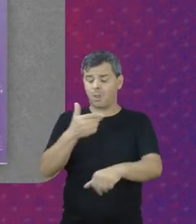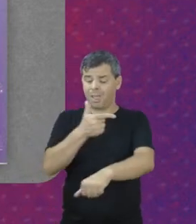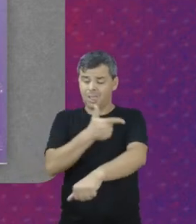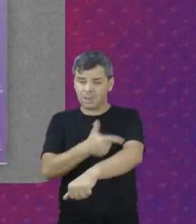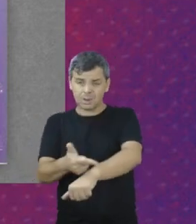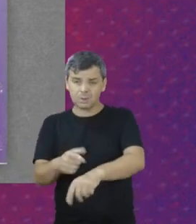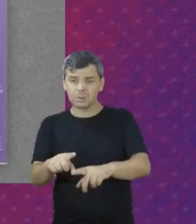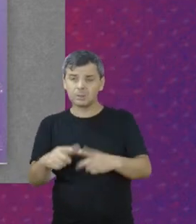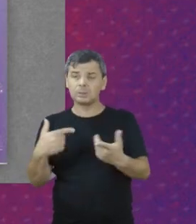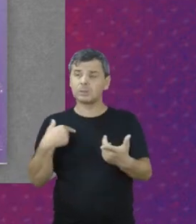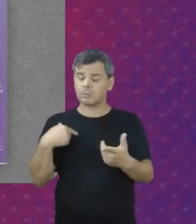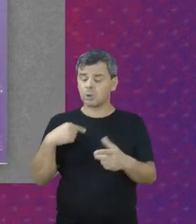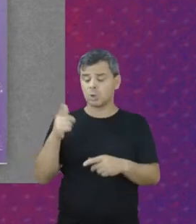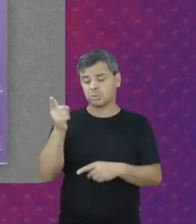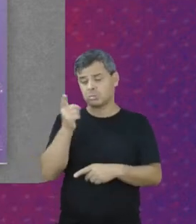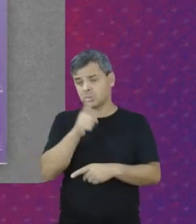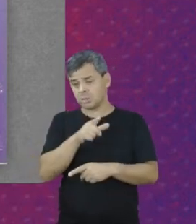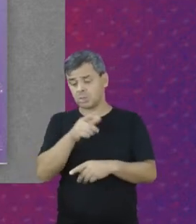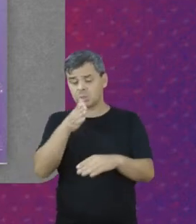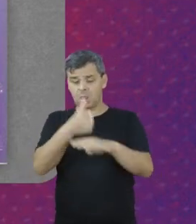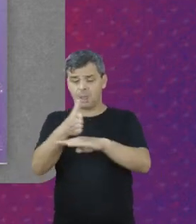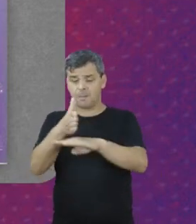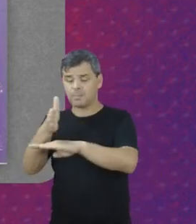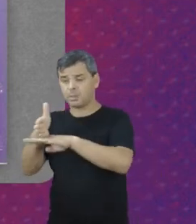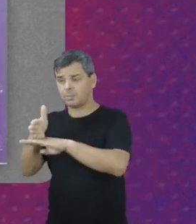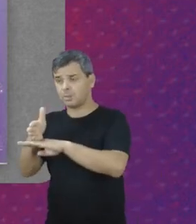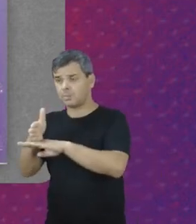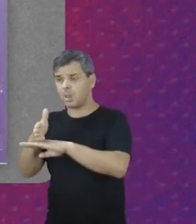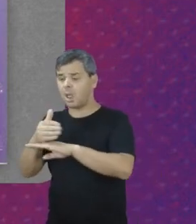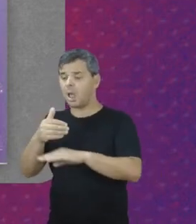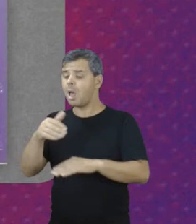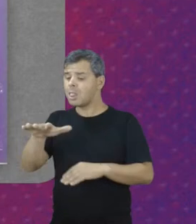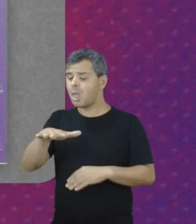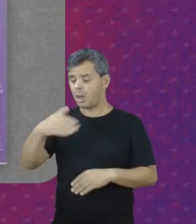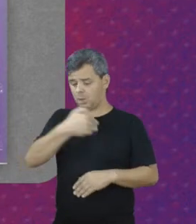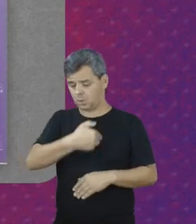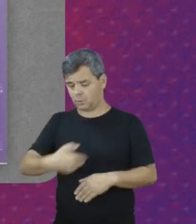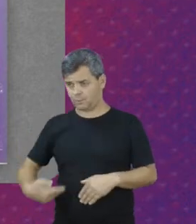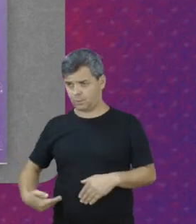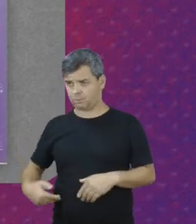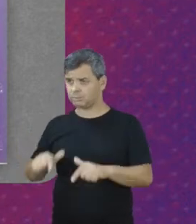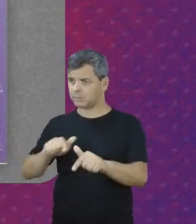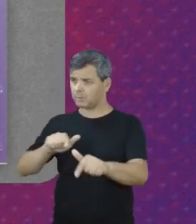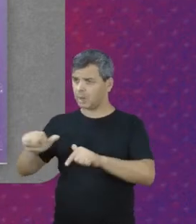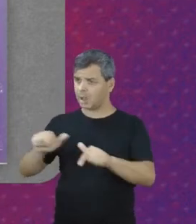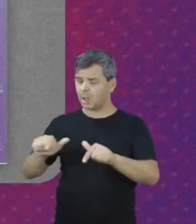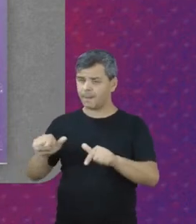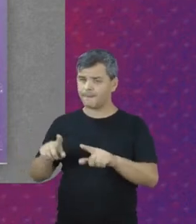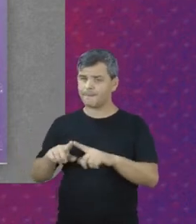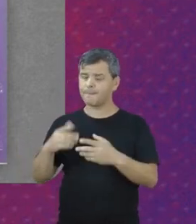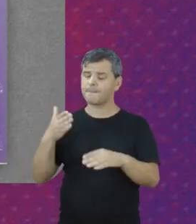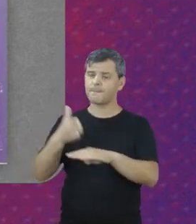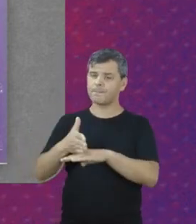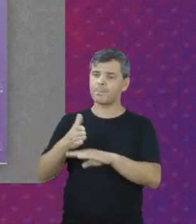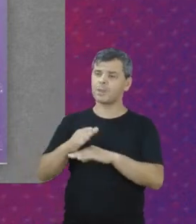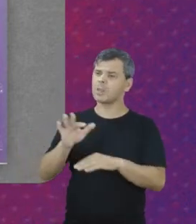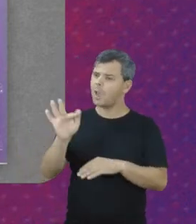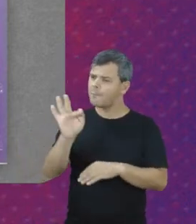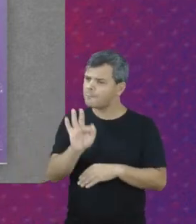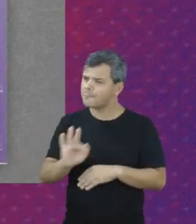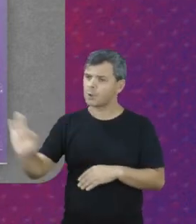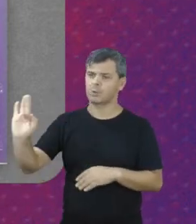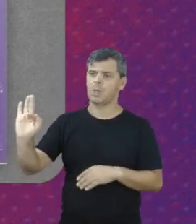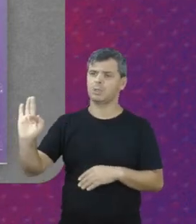educação, elas têm muito menos chances de ingressar, por exemplo, no serviço público, né? E ter acesso a uma